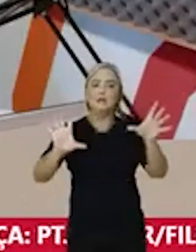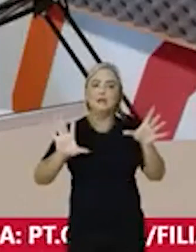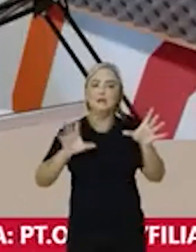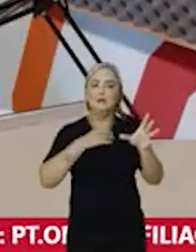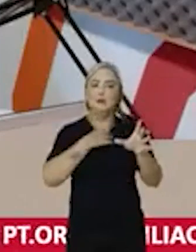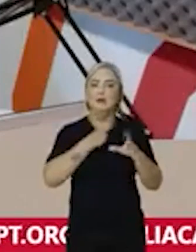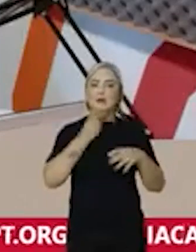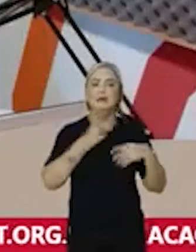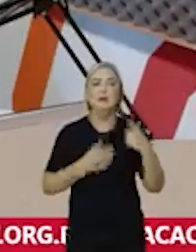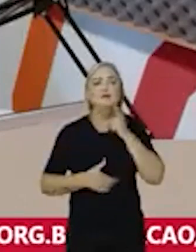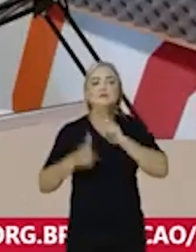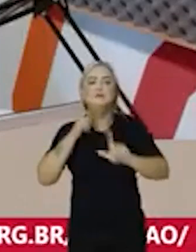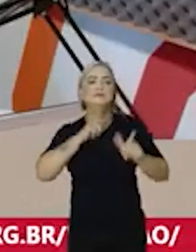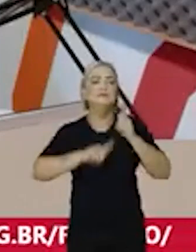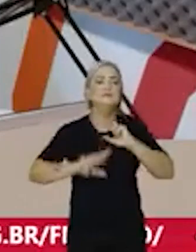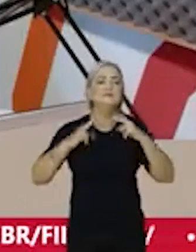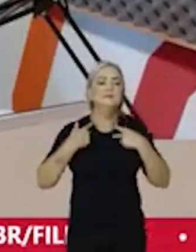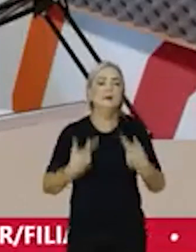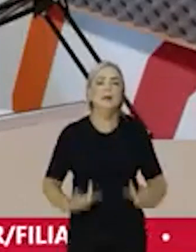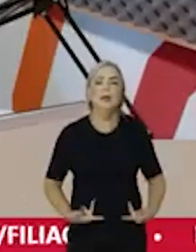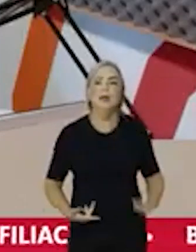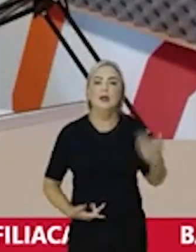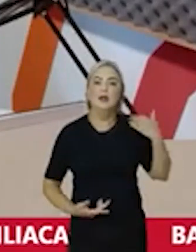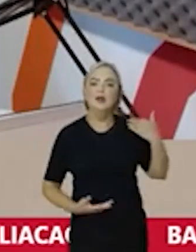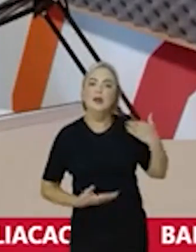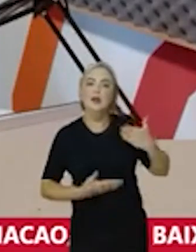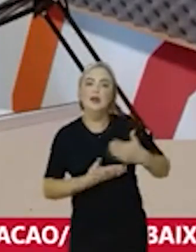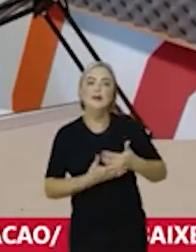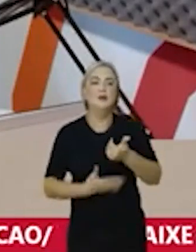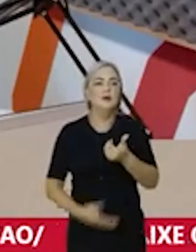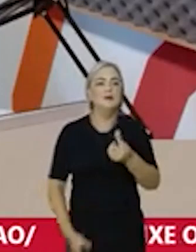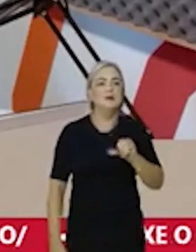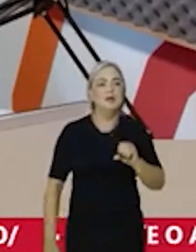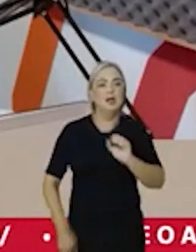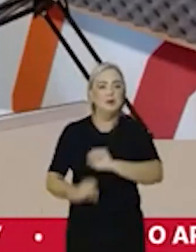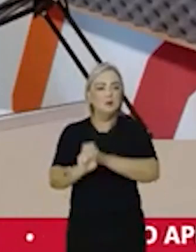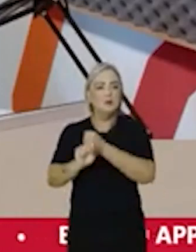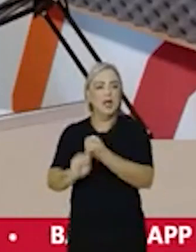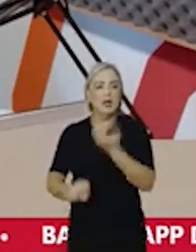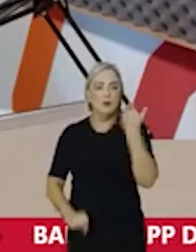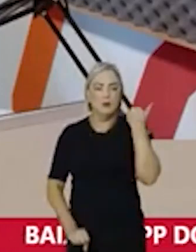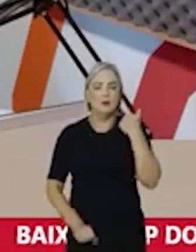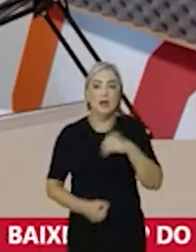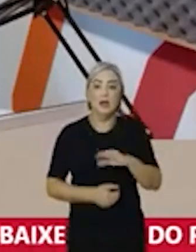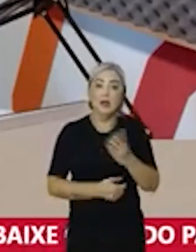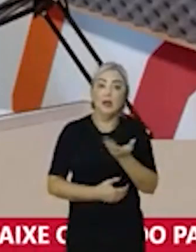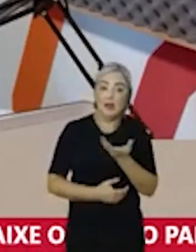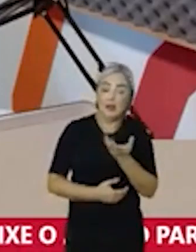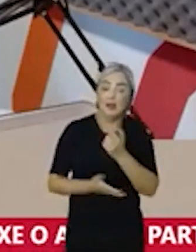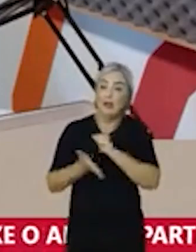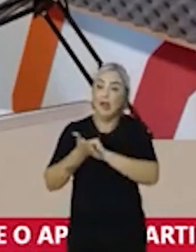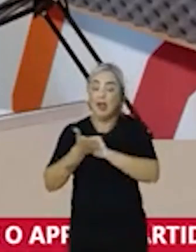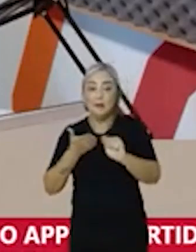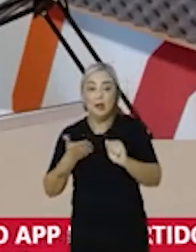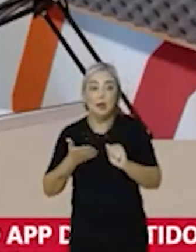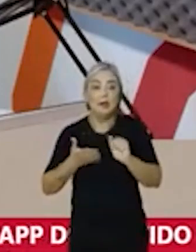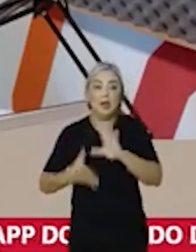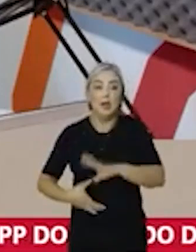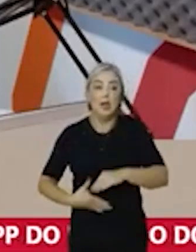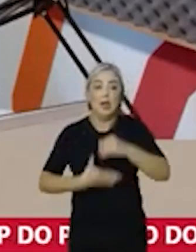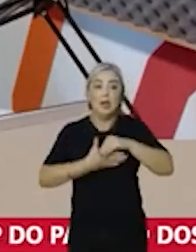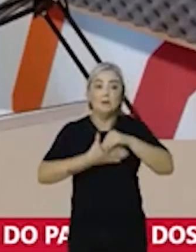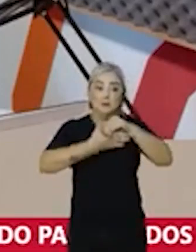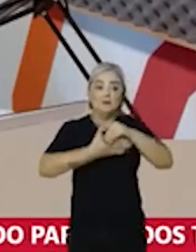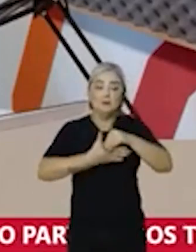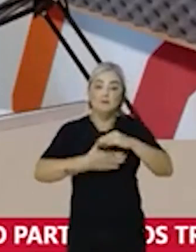vêm sendo conquistadas pela humanidade desde a década de 60 do século passado. Querem apagar a emancipação, o